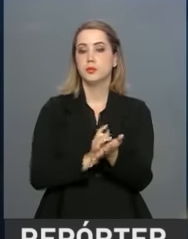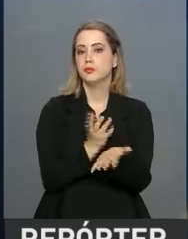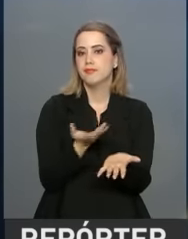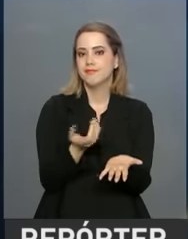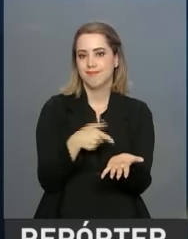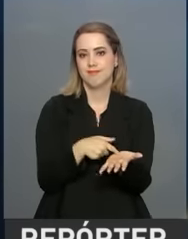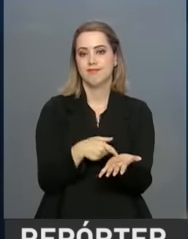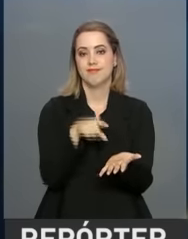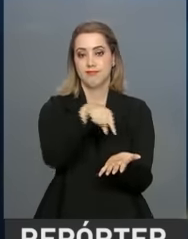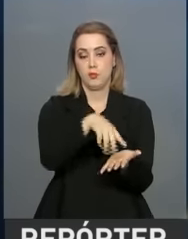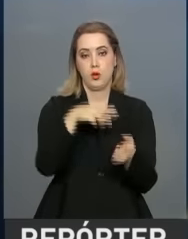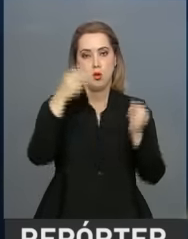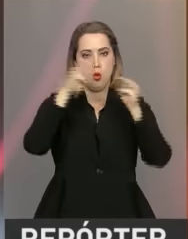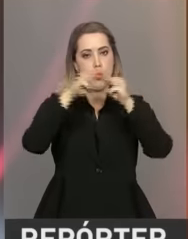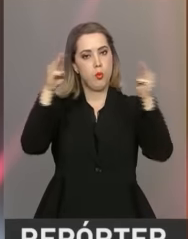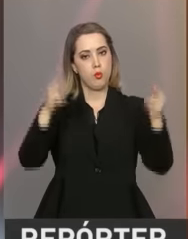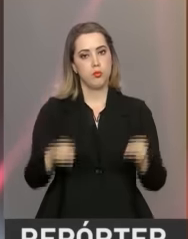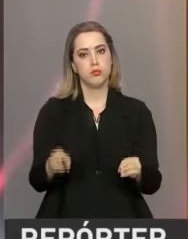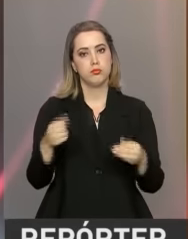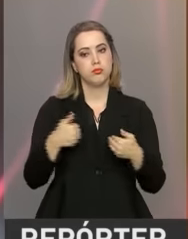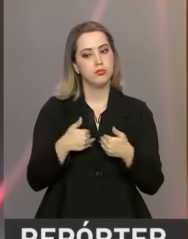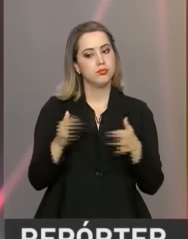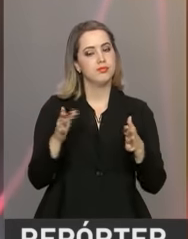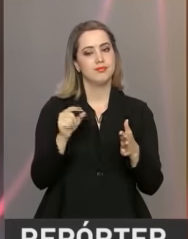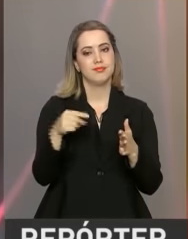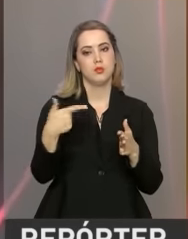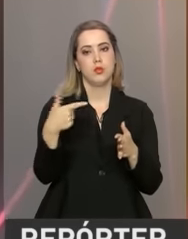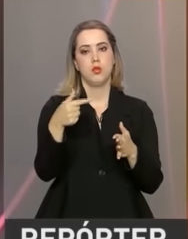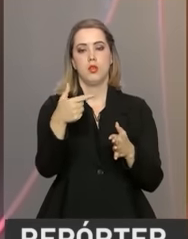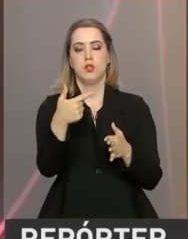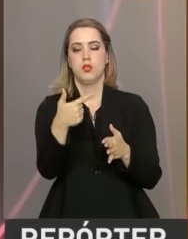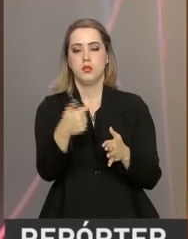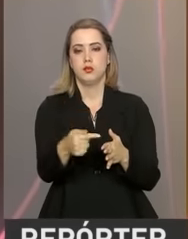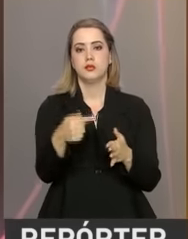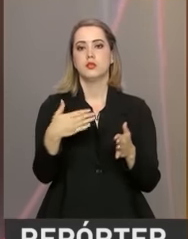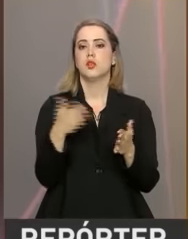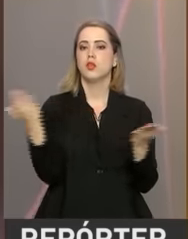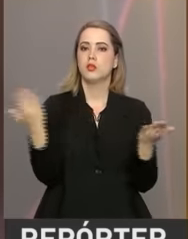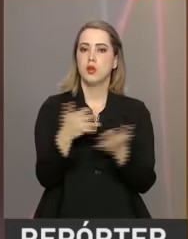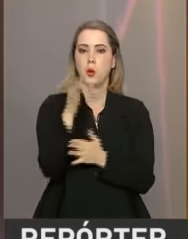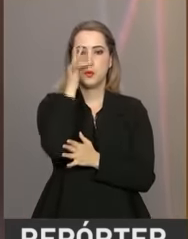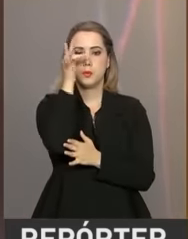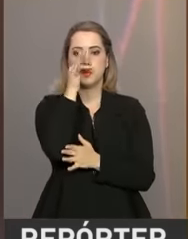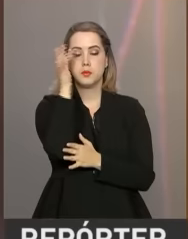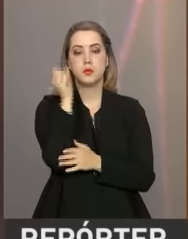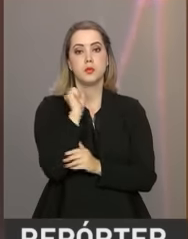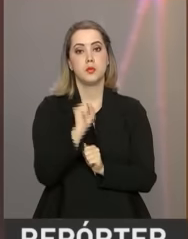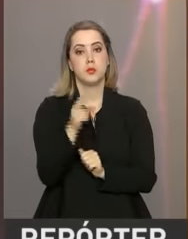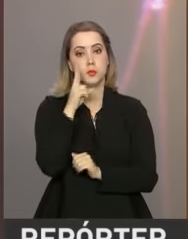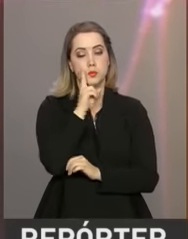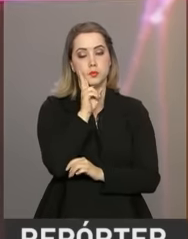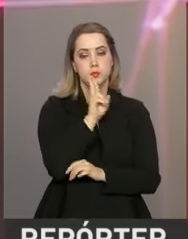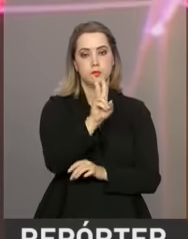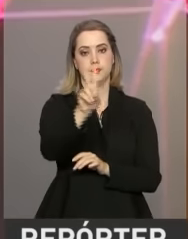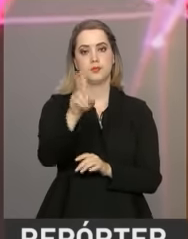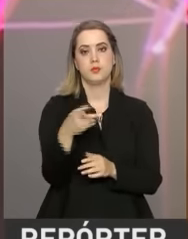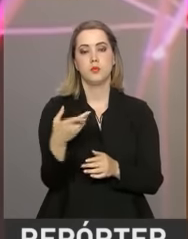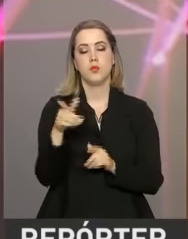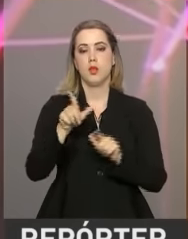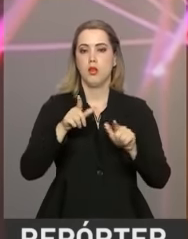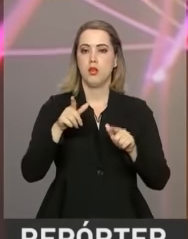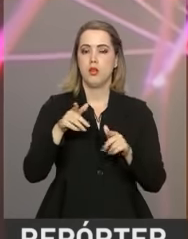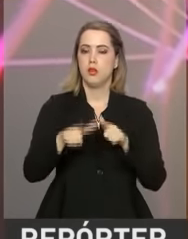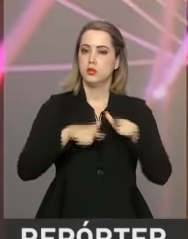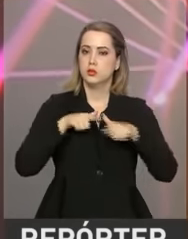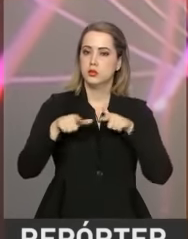smartphone. O museu foi inaugurado em 2012 e a primavera é oportunidade para dar mais visibilidade ao trabalho